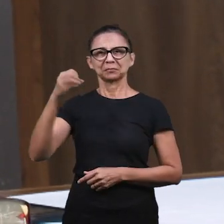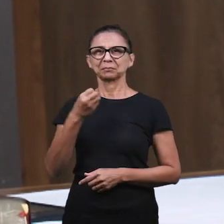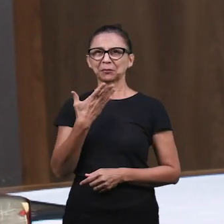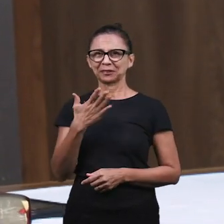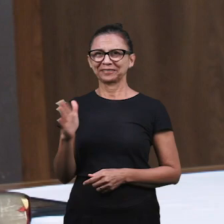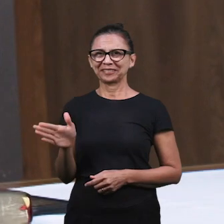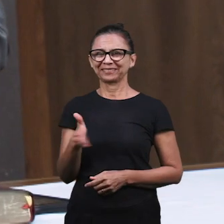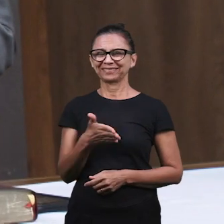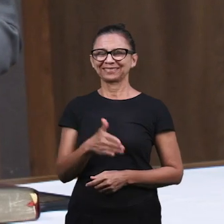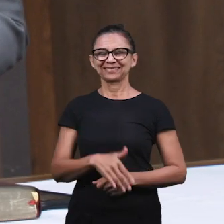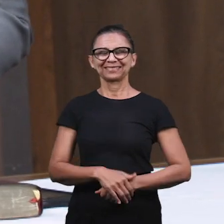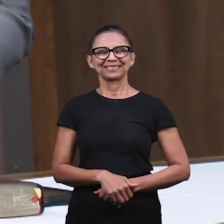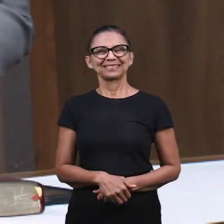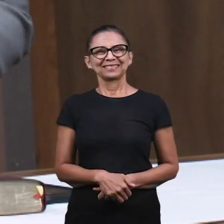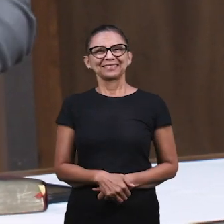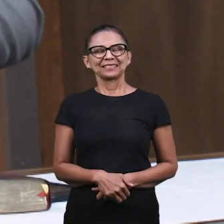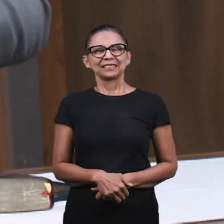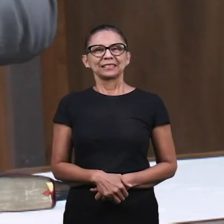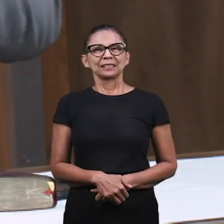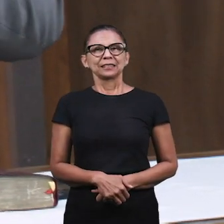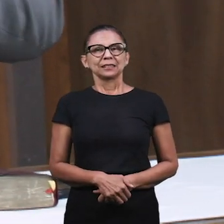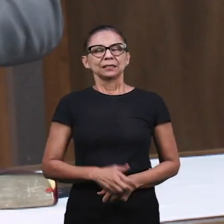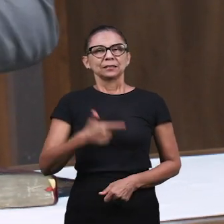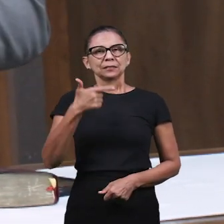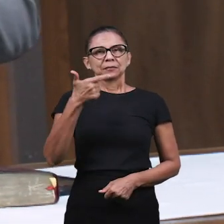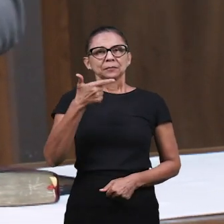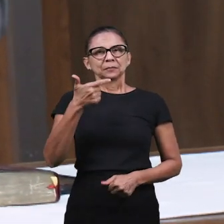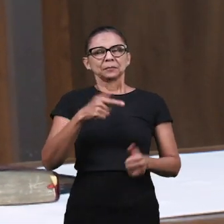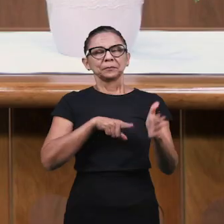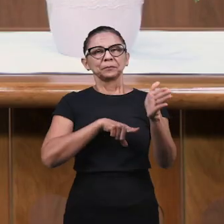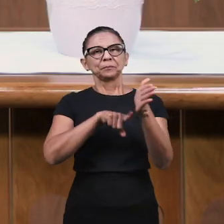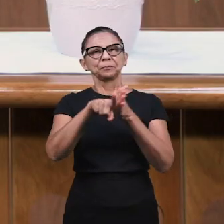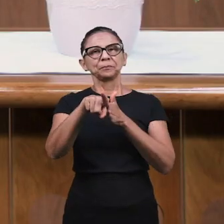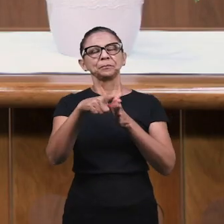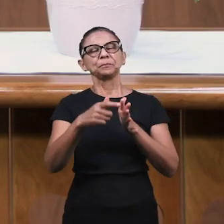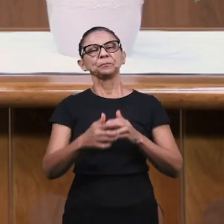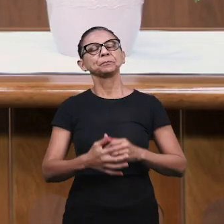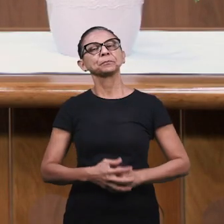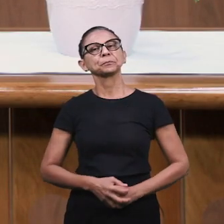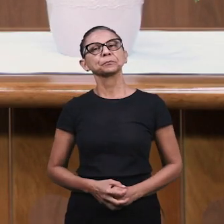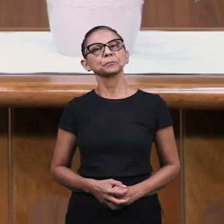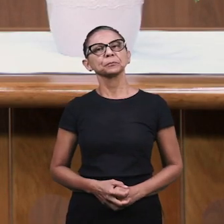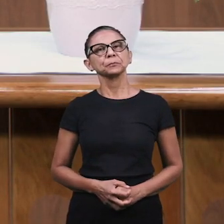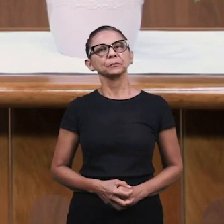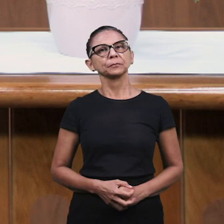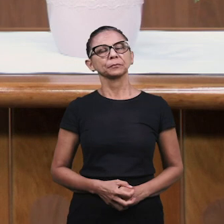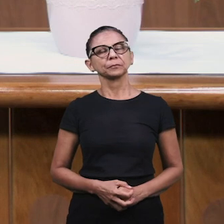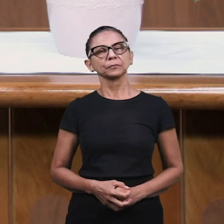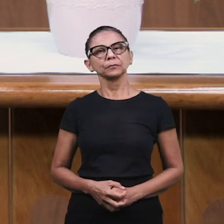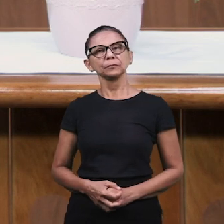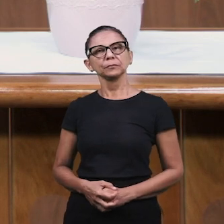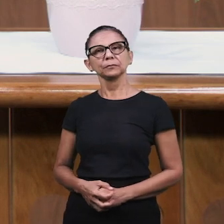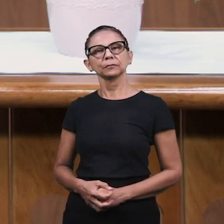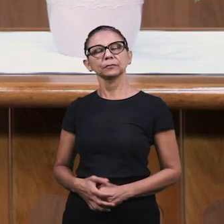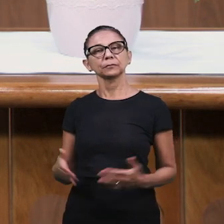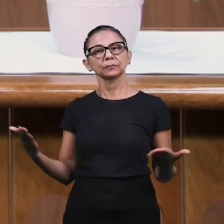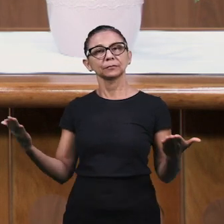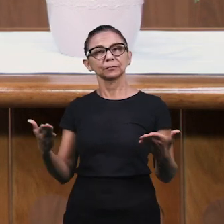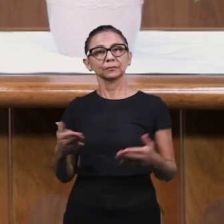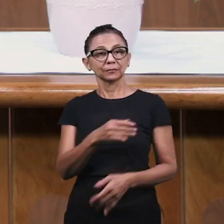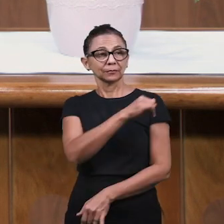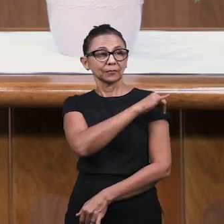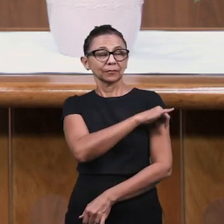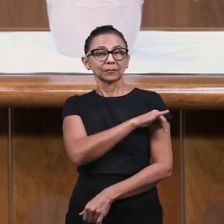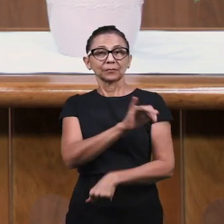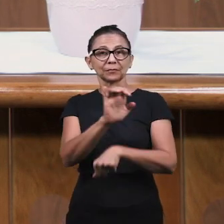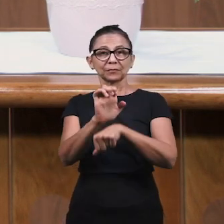Que maravilha, hein? Muito bem, nós vamos então para a segunda pergunta. E para responder a essa pergunta, nós vamos ter a participação